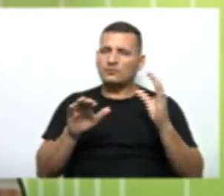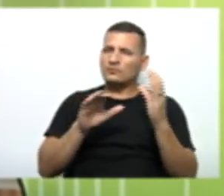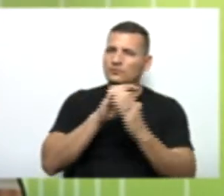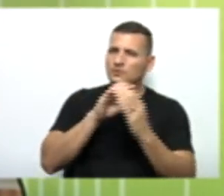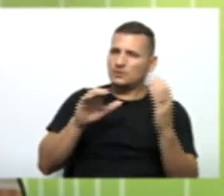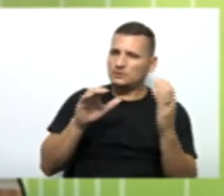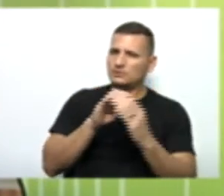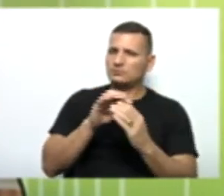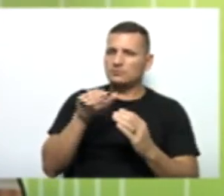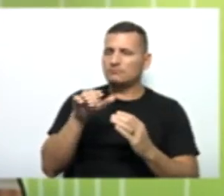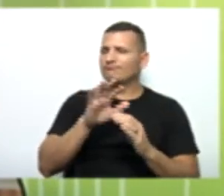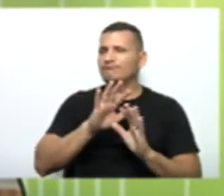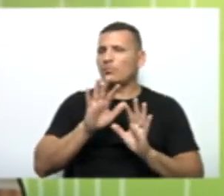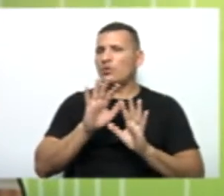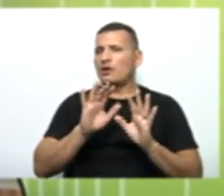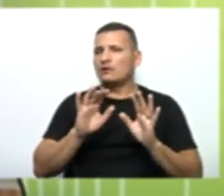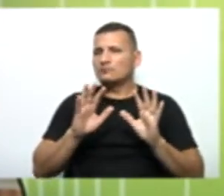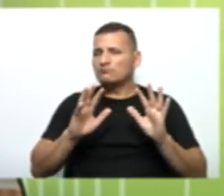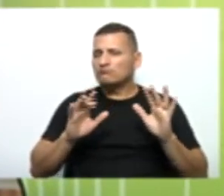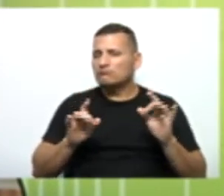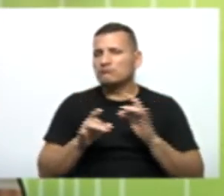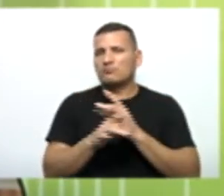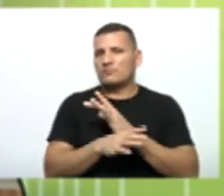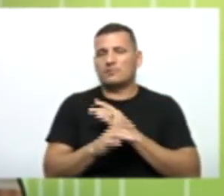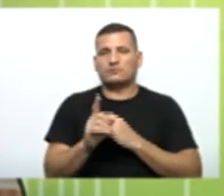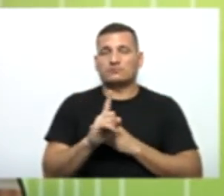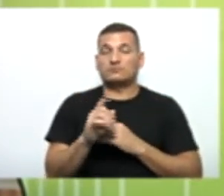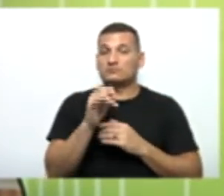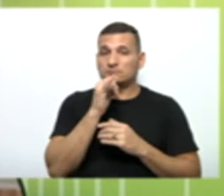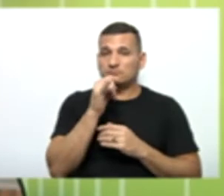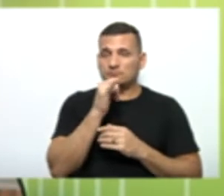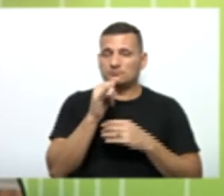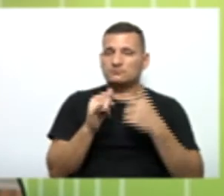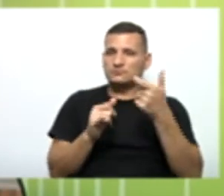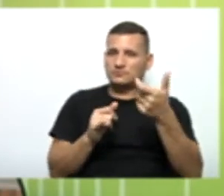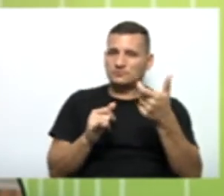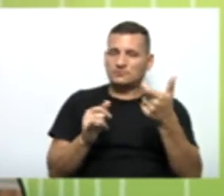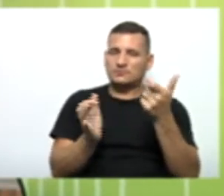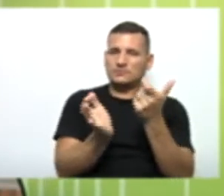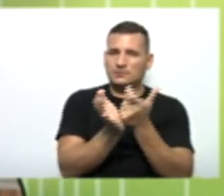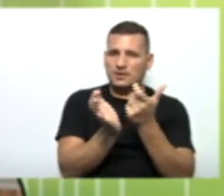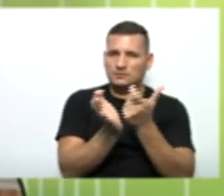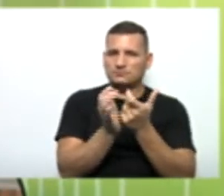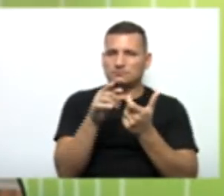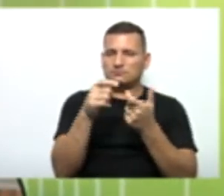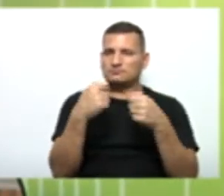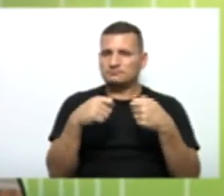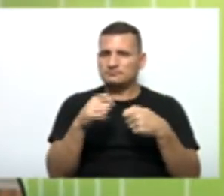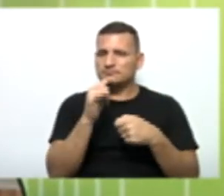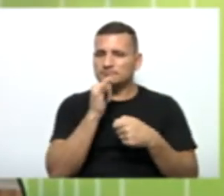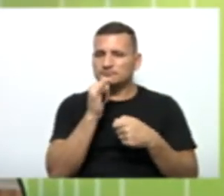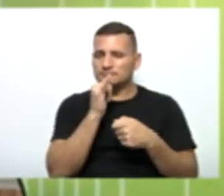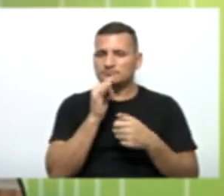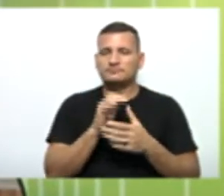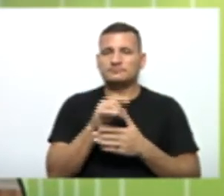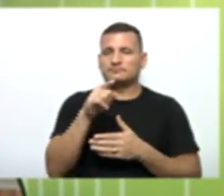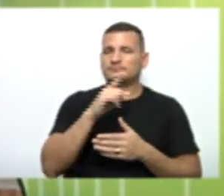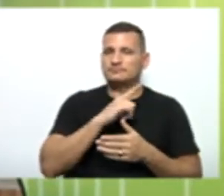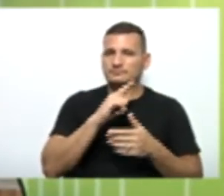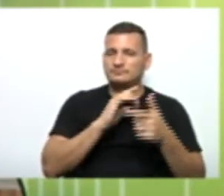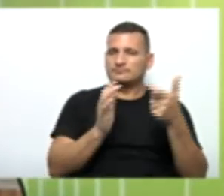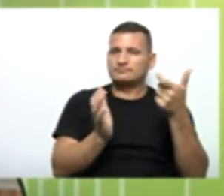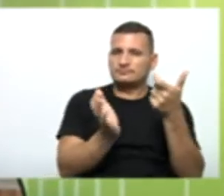não é suficiente. Por exemplo, aqui no diagrama de classe, você precisa, por exemplo, vamos supor que você tem uma